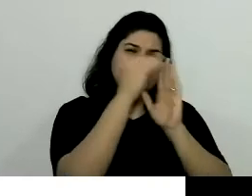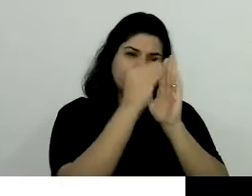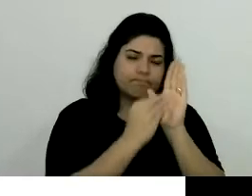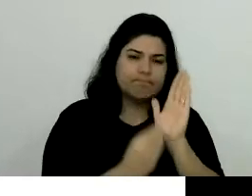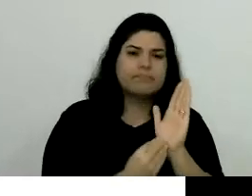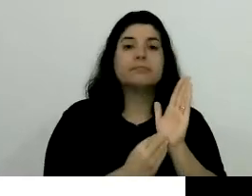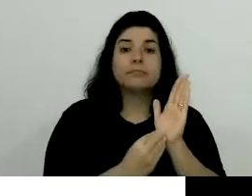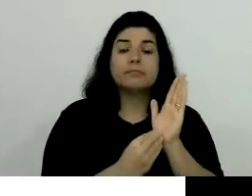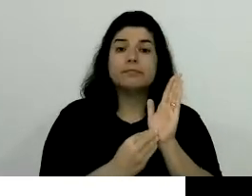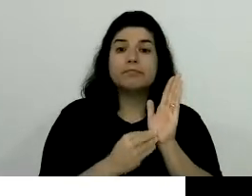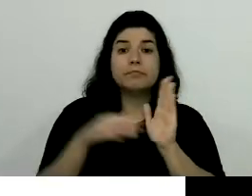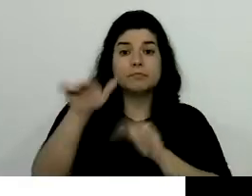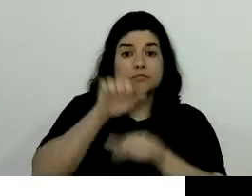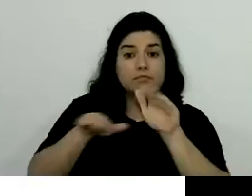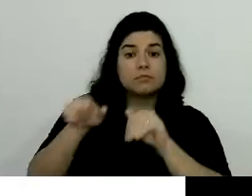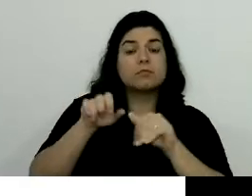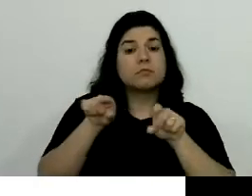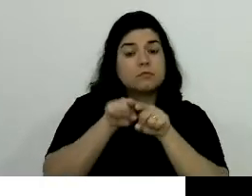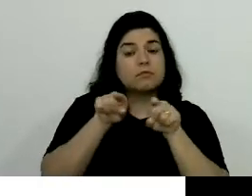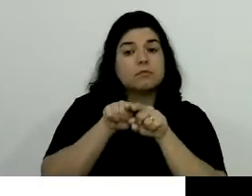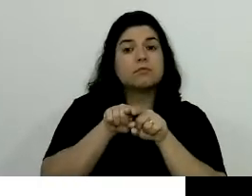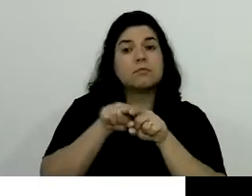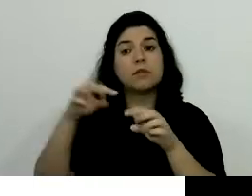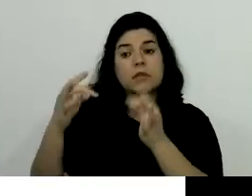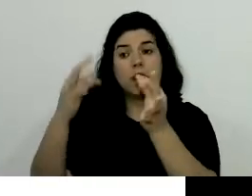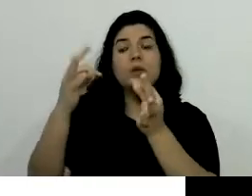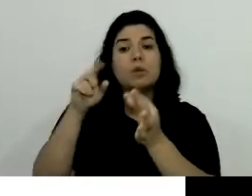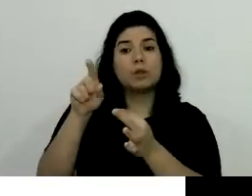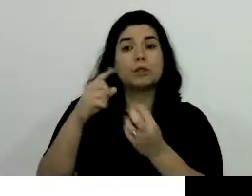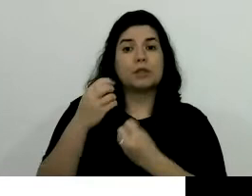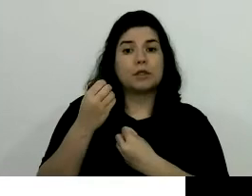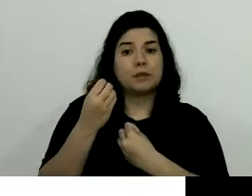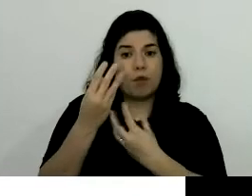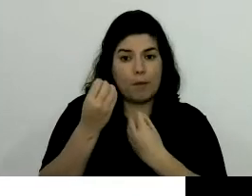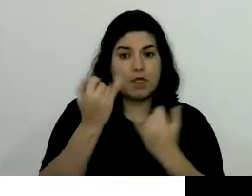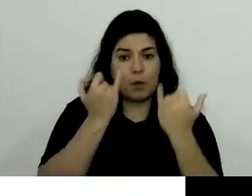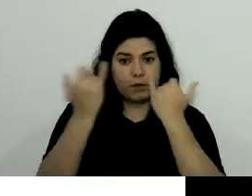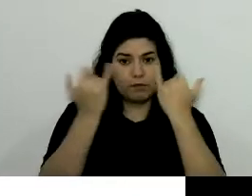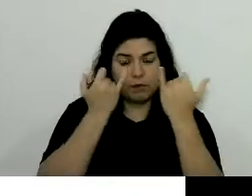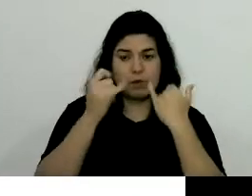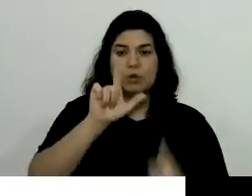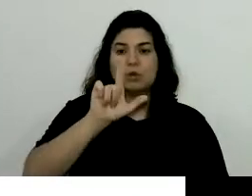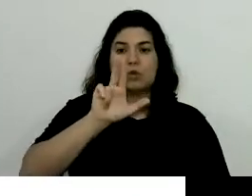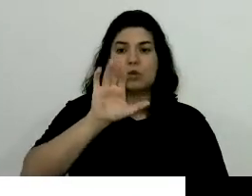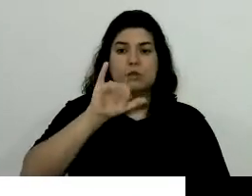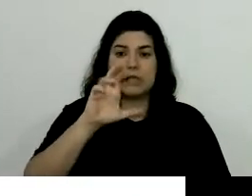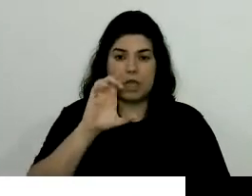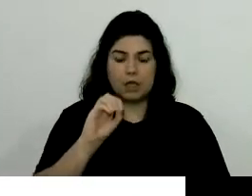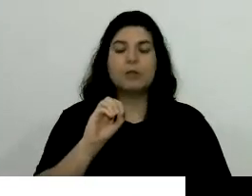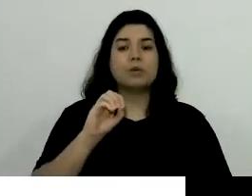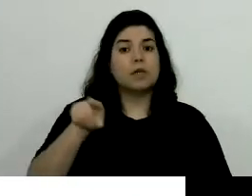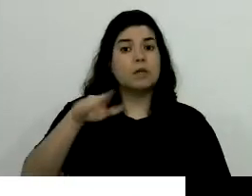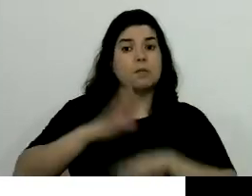catalográficas, recém-contratado um técnico de informação, né, o Luciano Beraldo, que foi quem desenvolveu